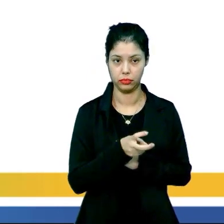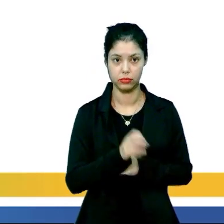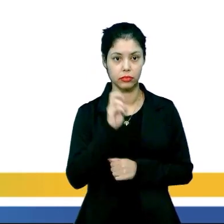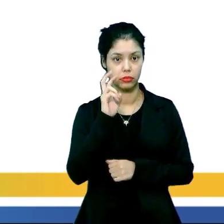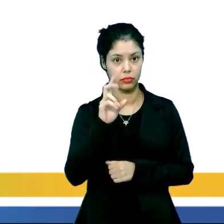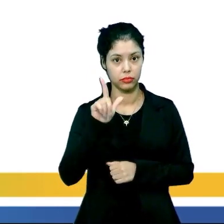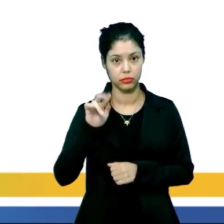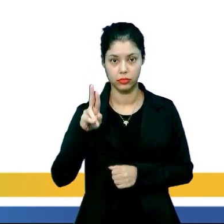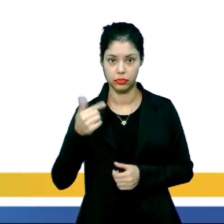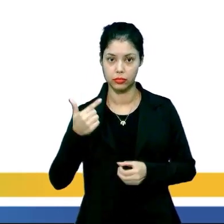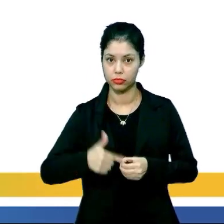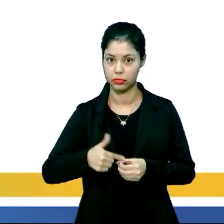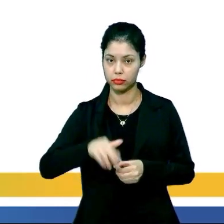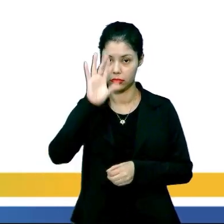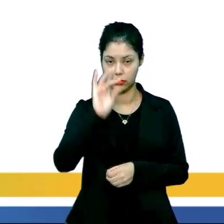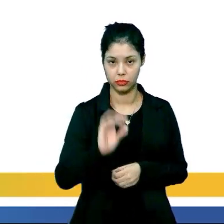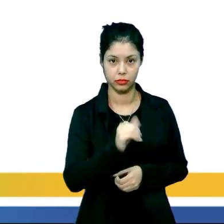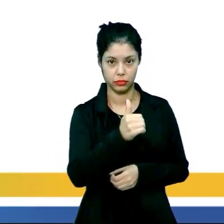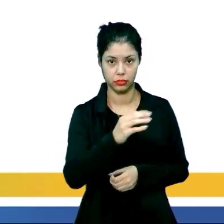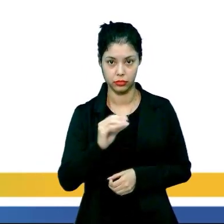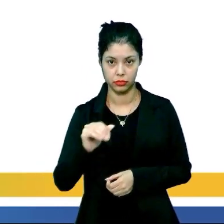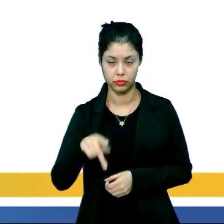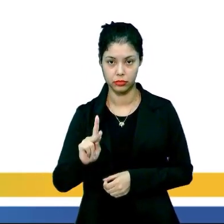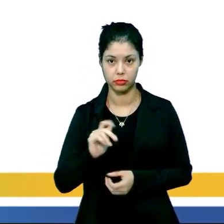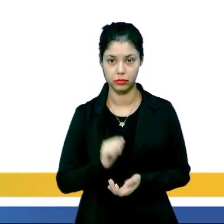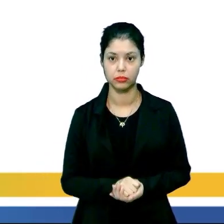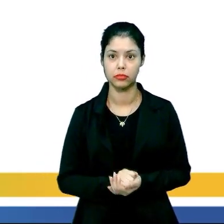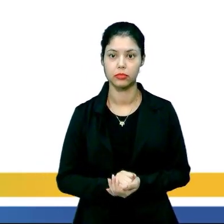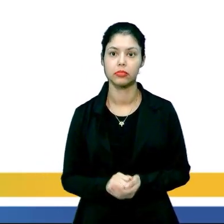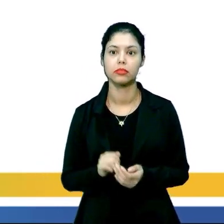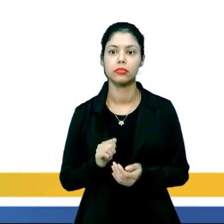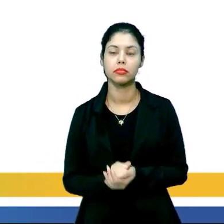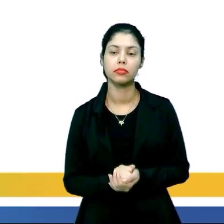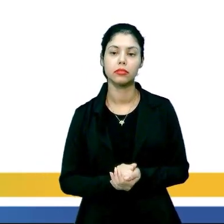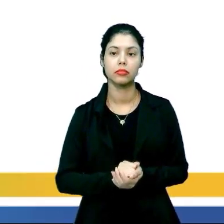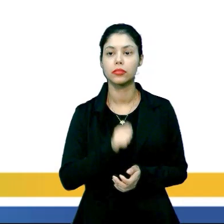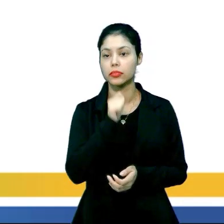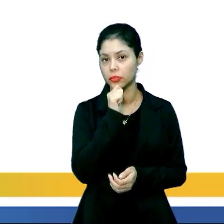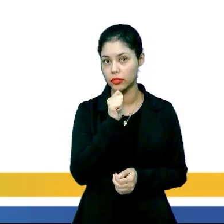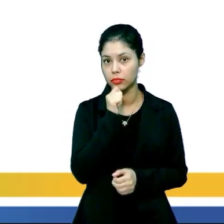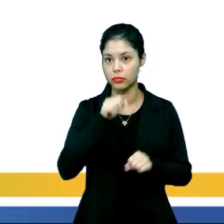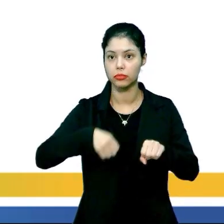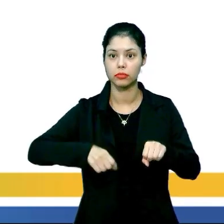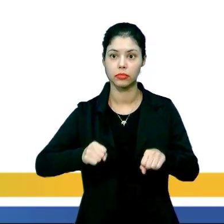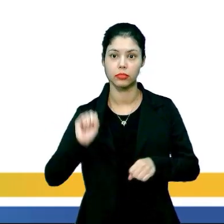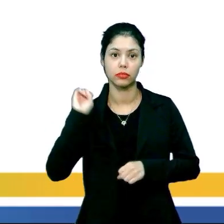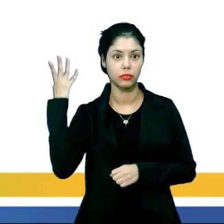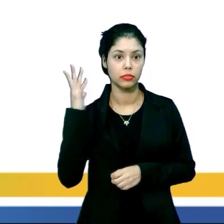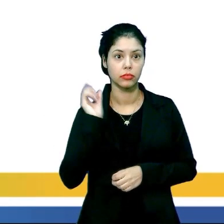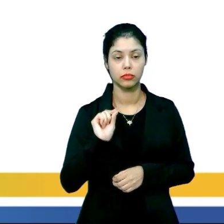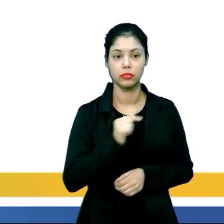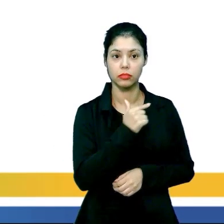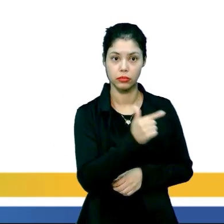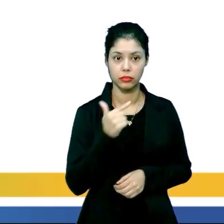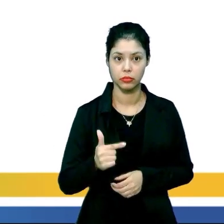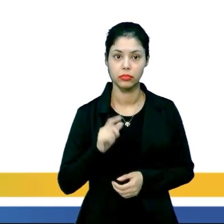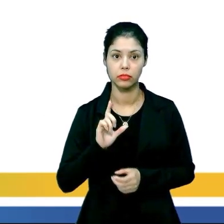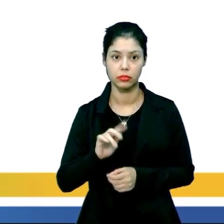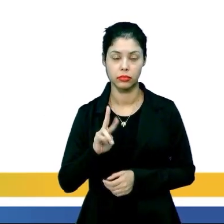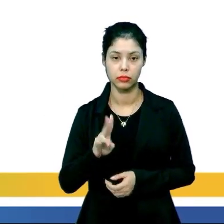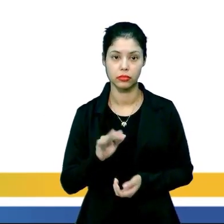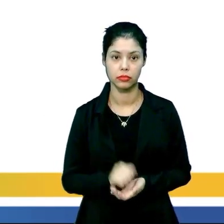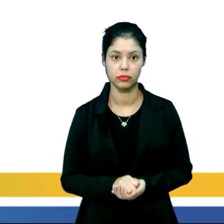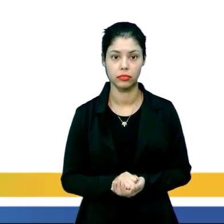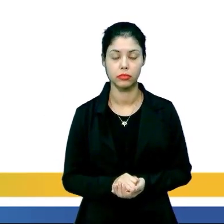consome 5 litros de gasolina a cada 100 km rodados. E o tanque da moto tem capacidade para